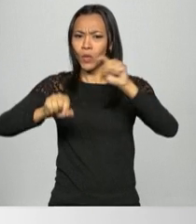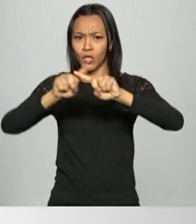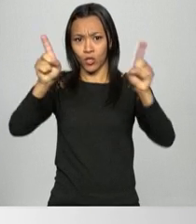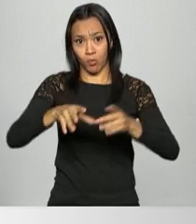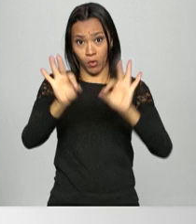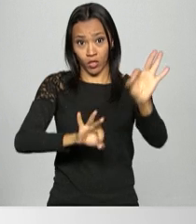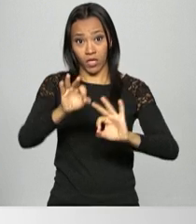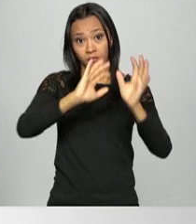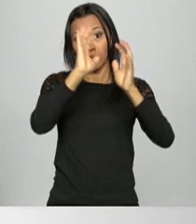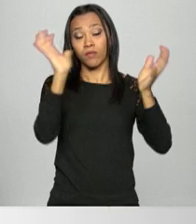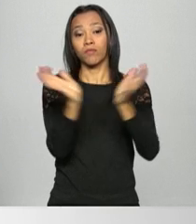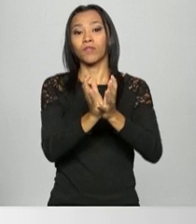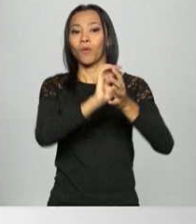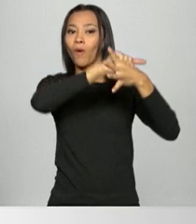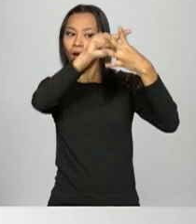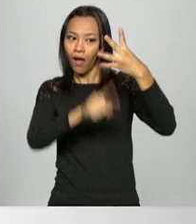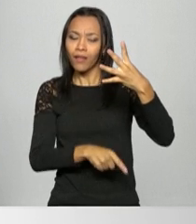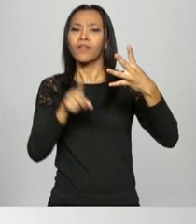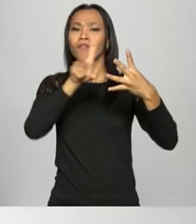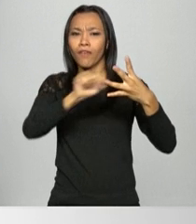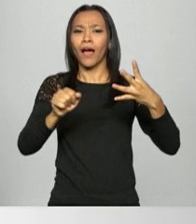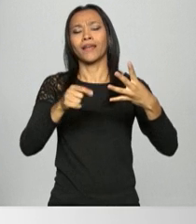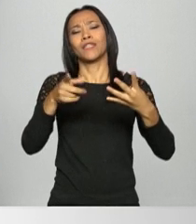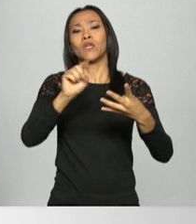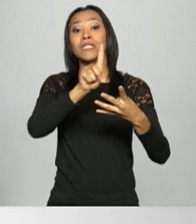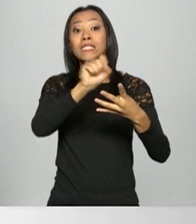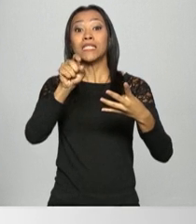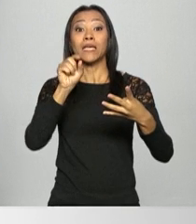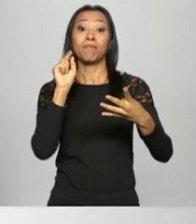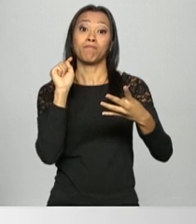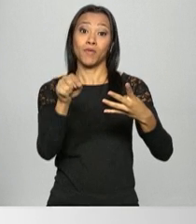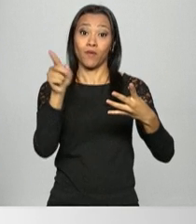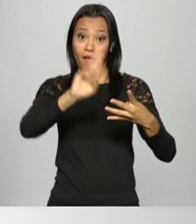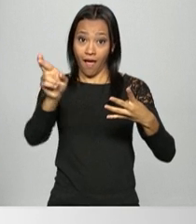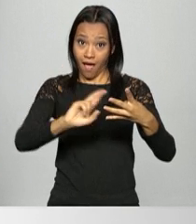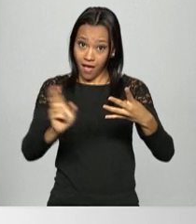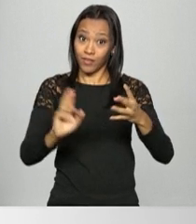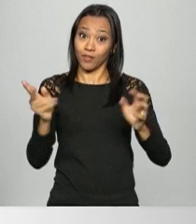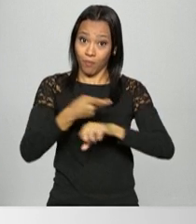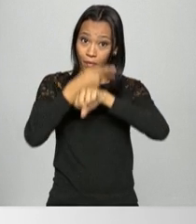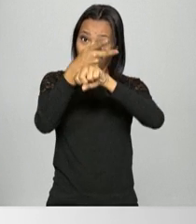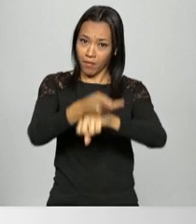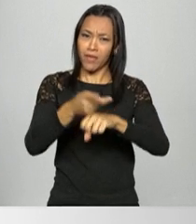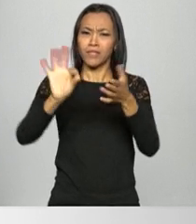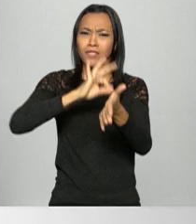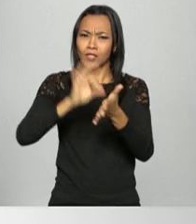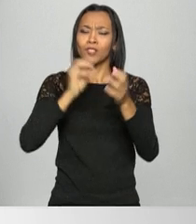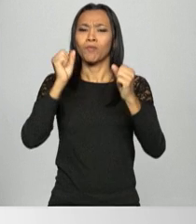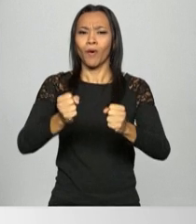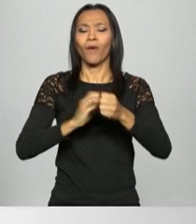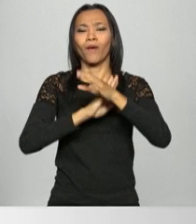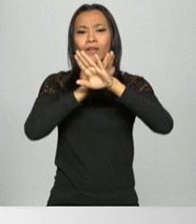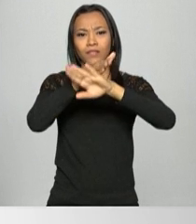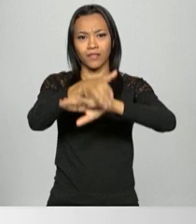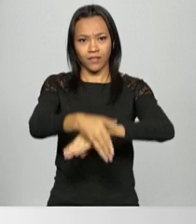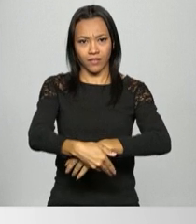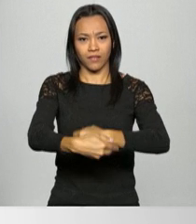4 categorias que dividirão o prêmio de R$100 mil. As inscrições podem ser feitas na página